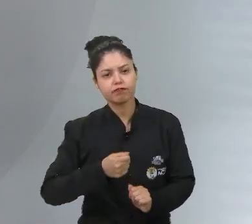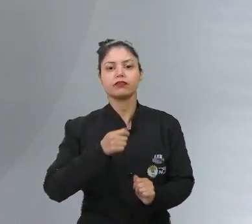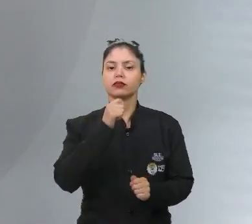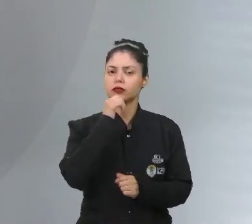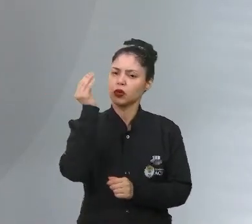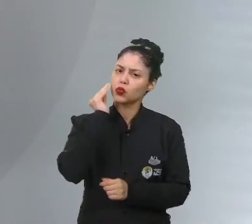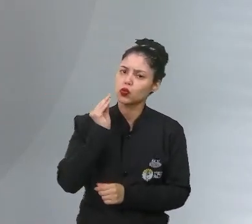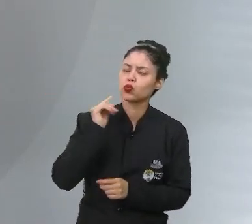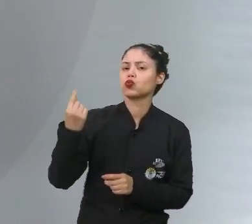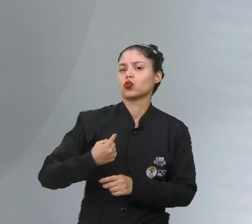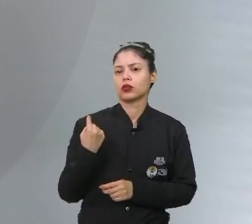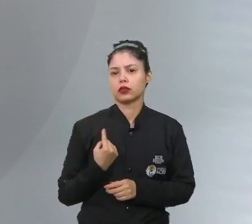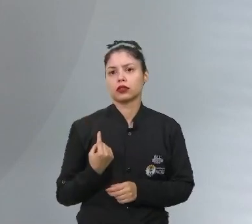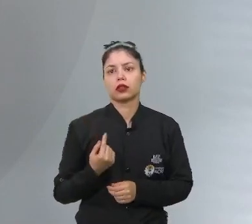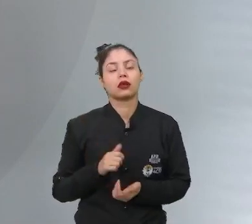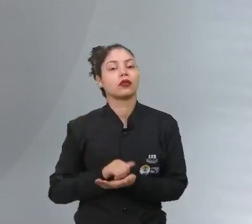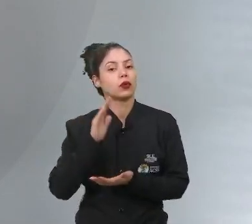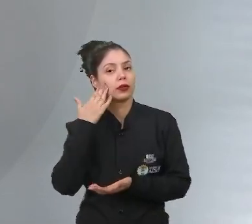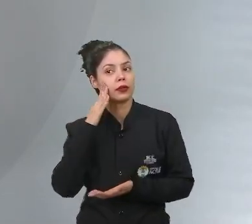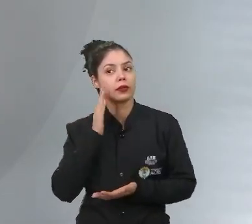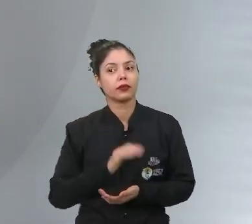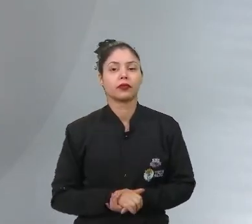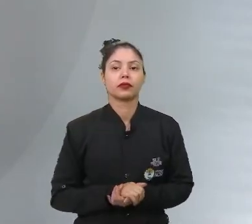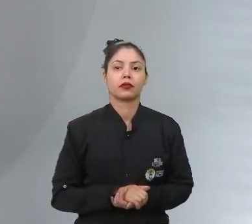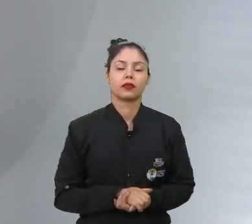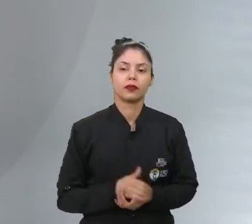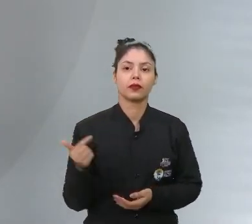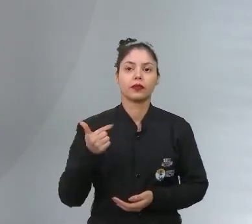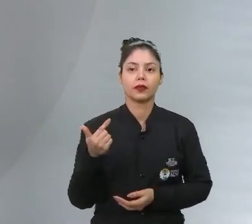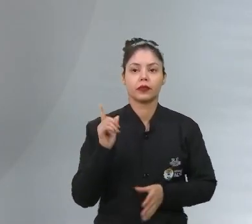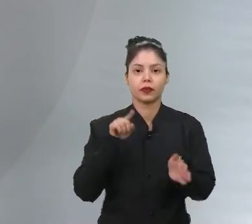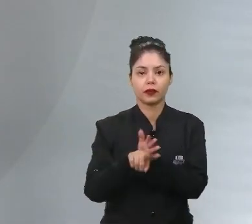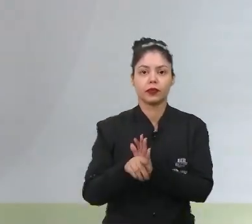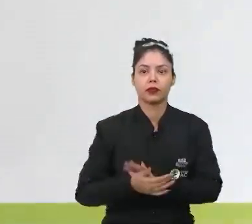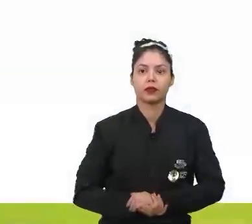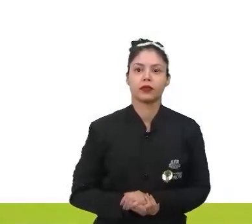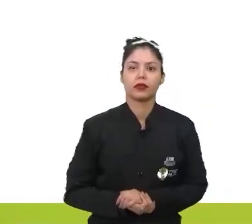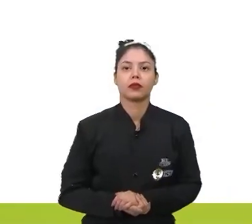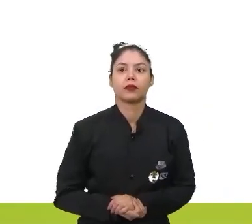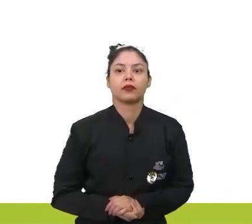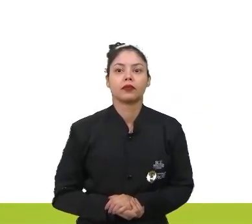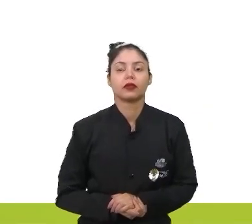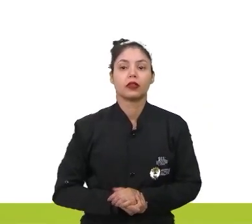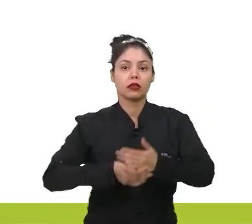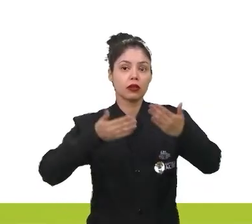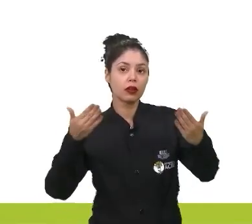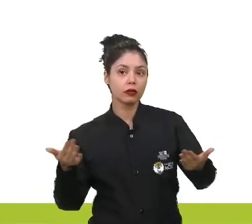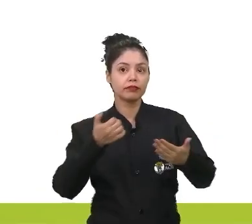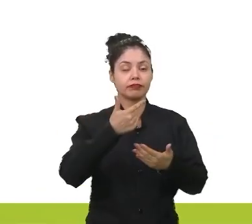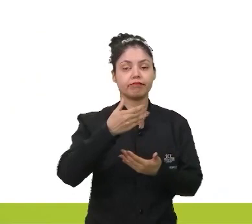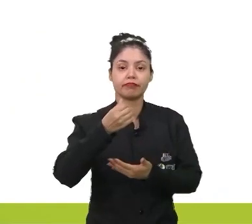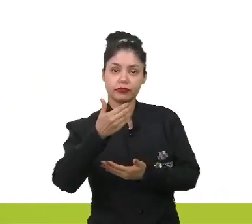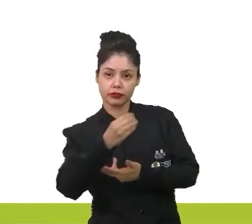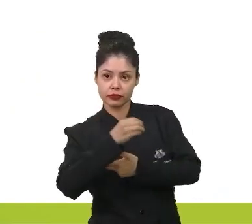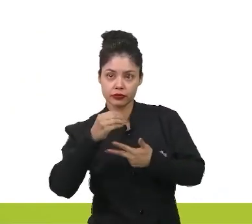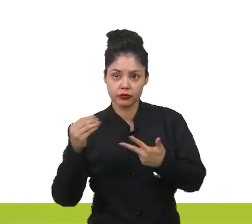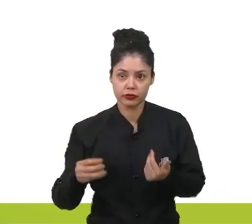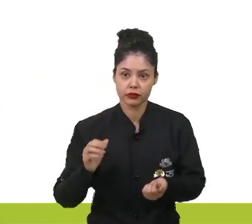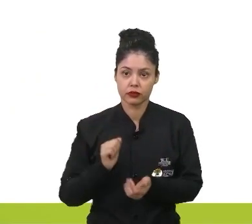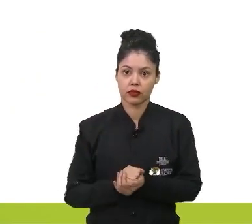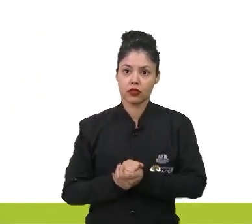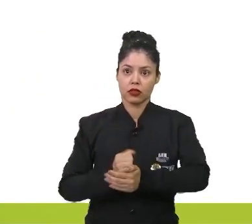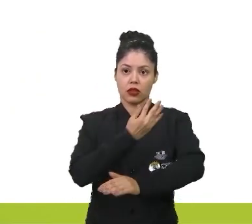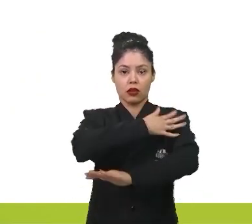tenta refazer sozinho, tá? Se você entendeu. E vamos à segunda questão. Em 2017, né, o morro onde